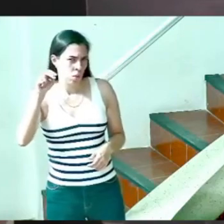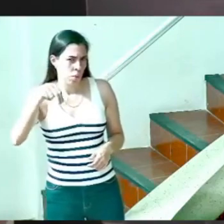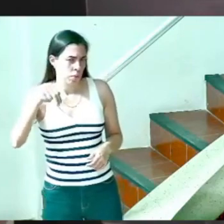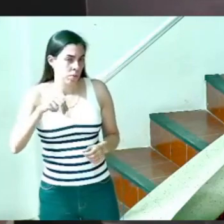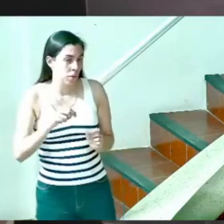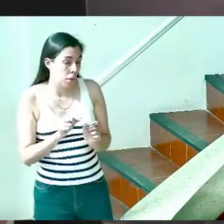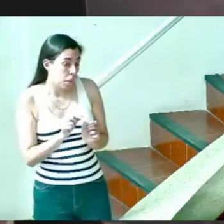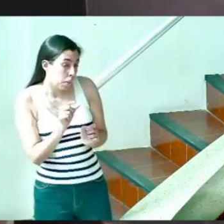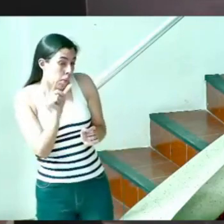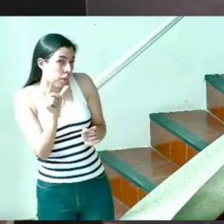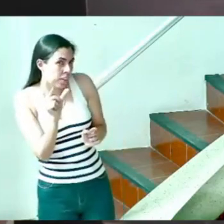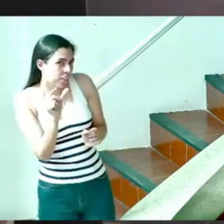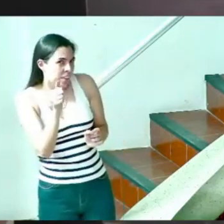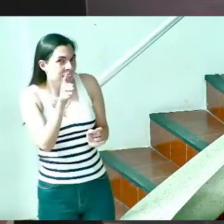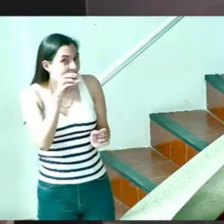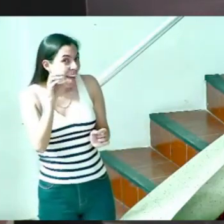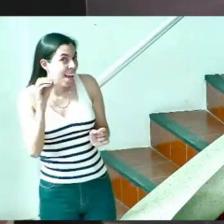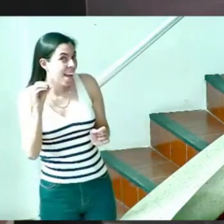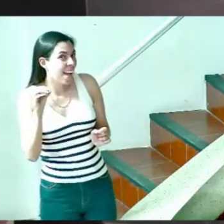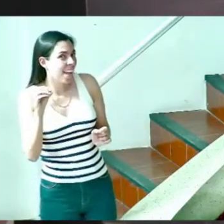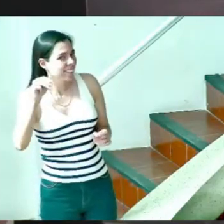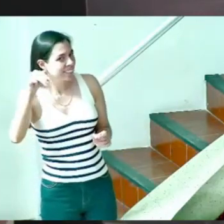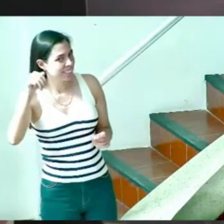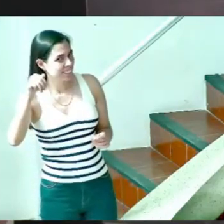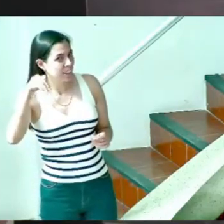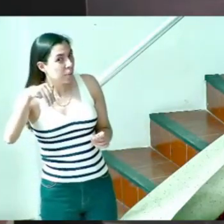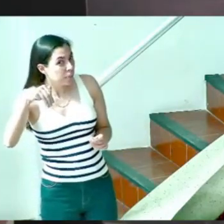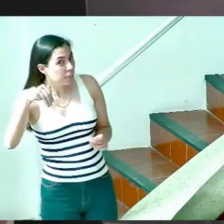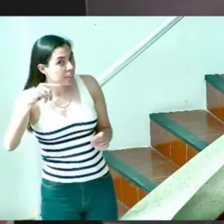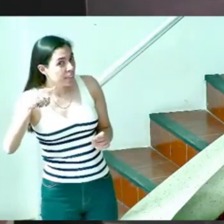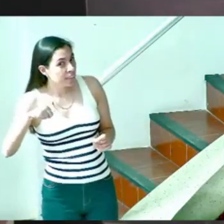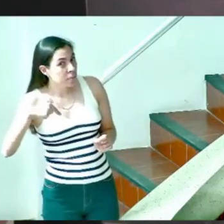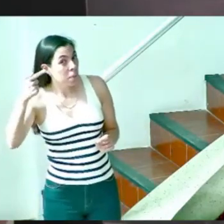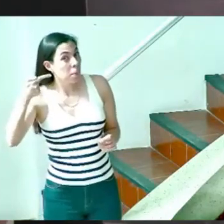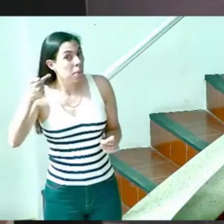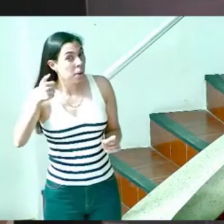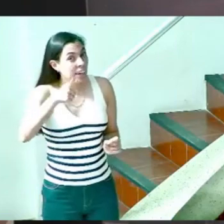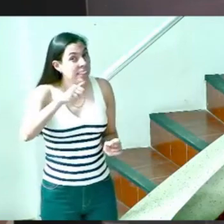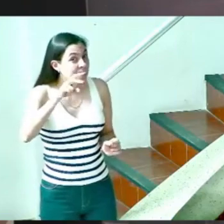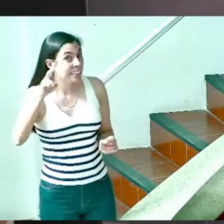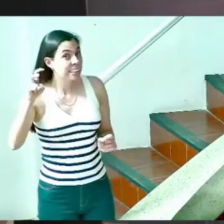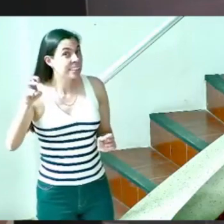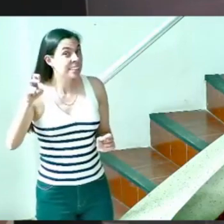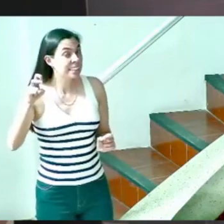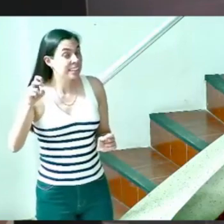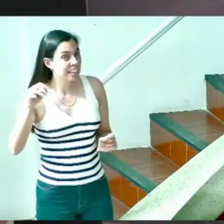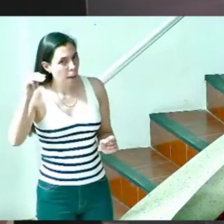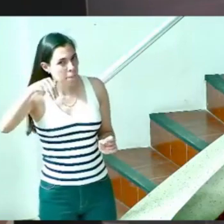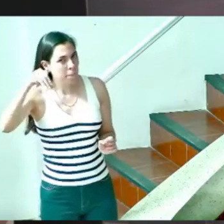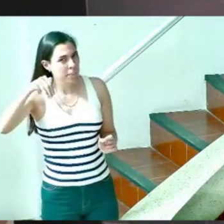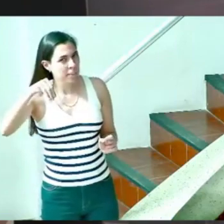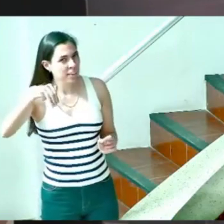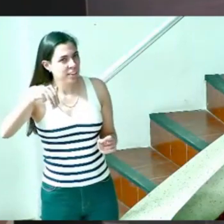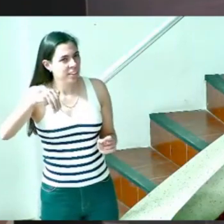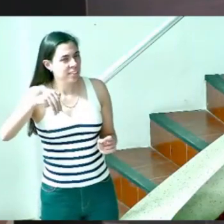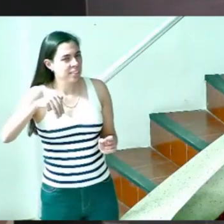aumente um pouquinho a mais. E faça da oração um ambiente onde você se relaciona com